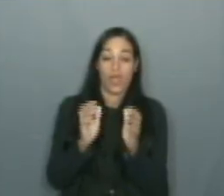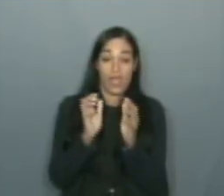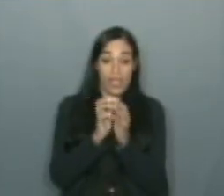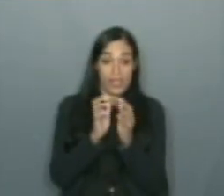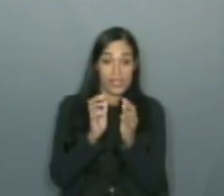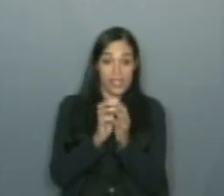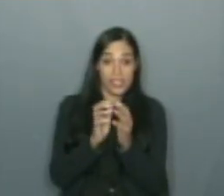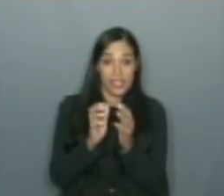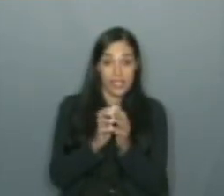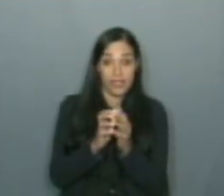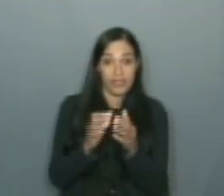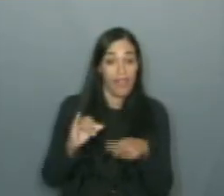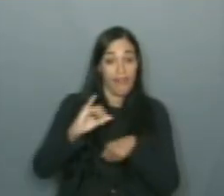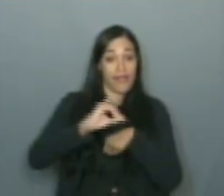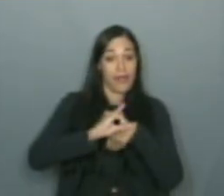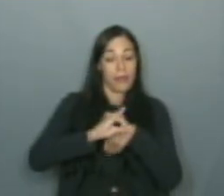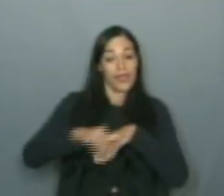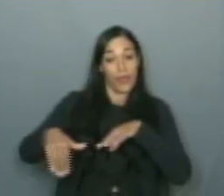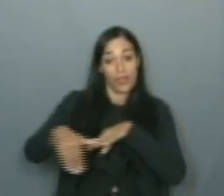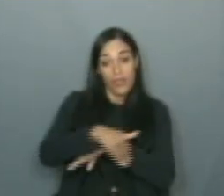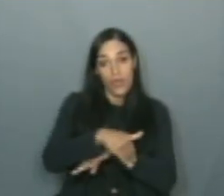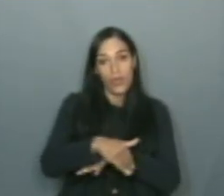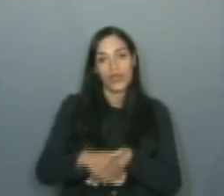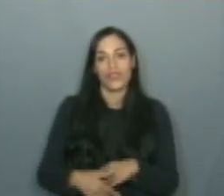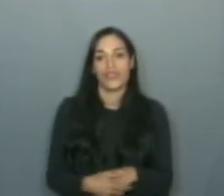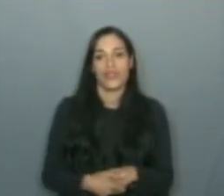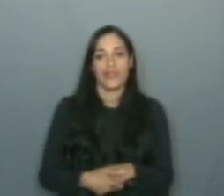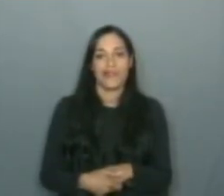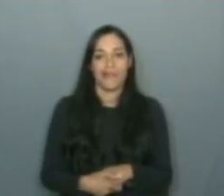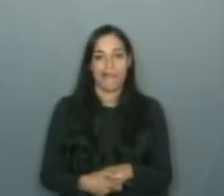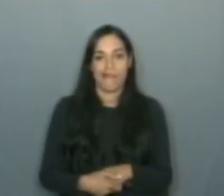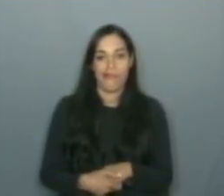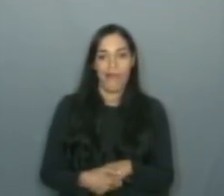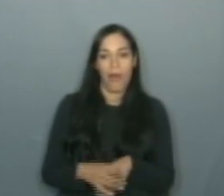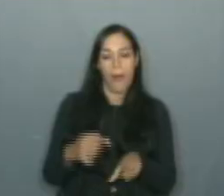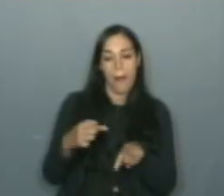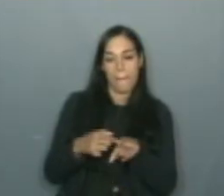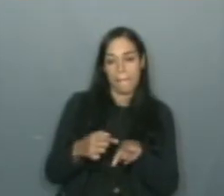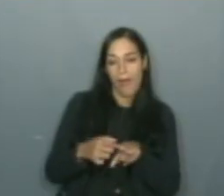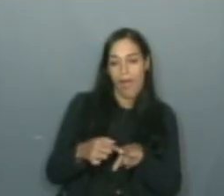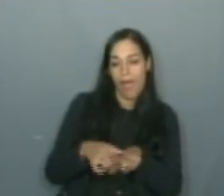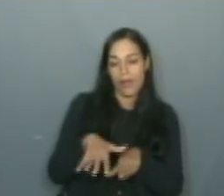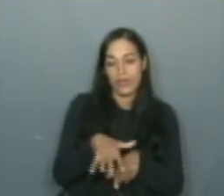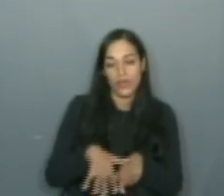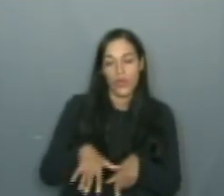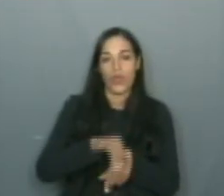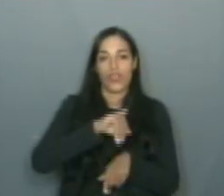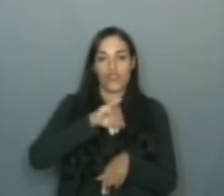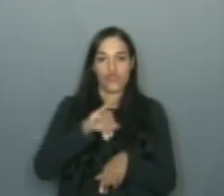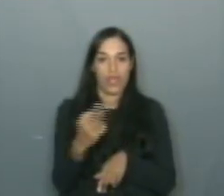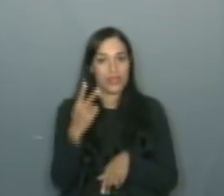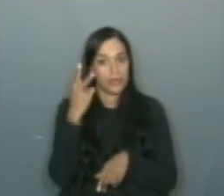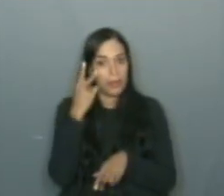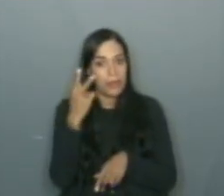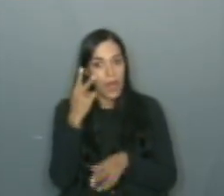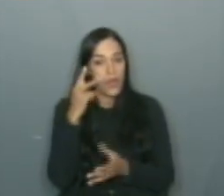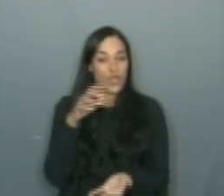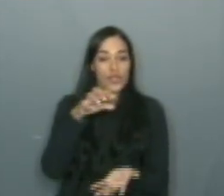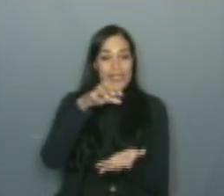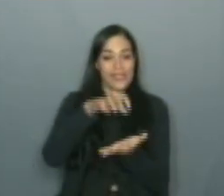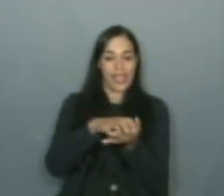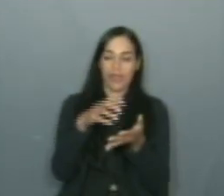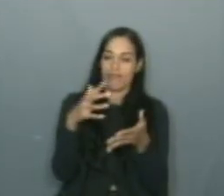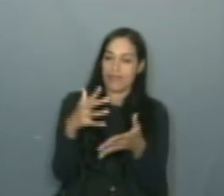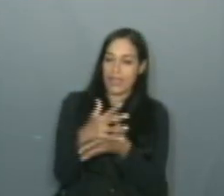está virando a capital das ruas, minha gente. Bairro de Jardim, São Paulo, centro da cidade,